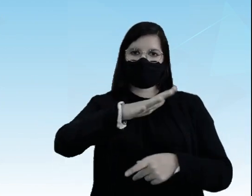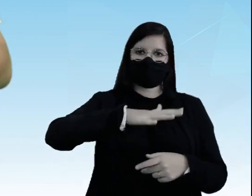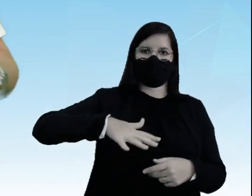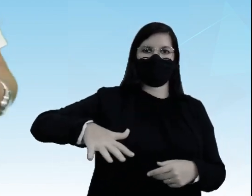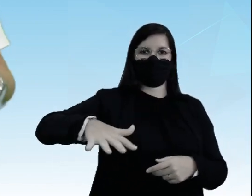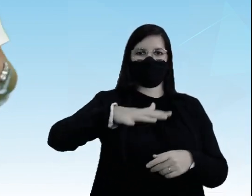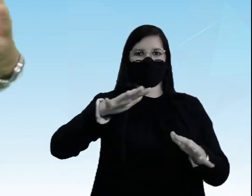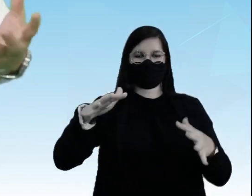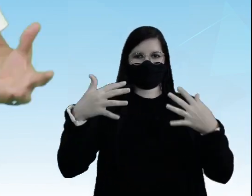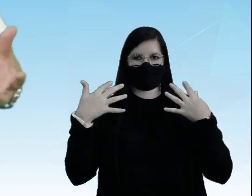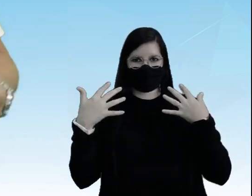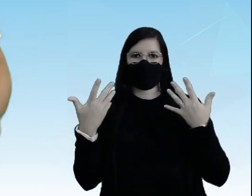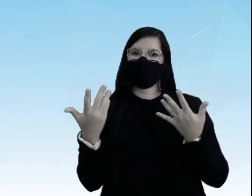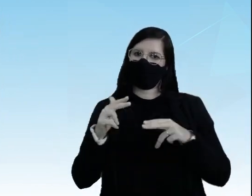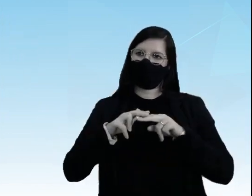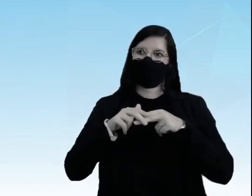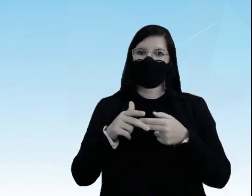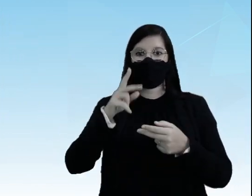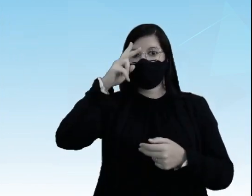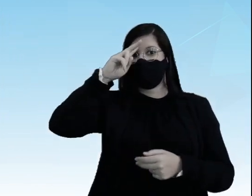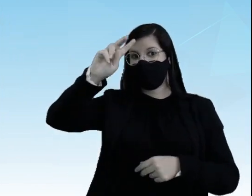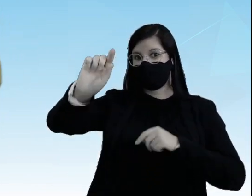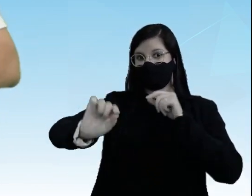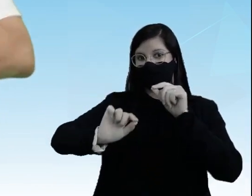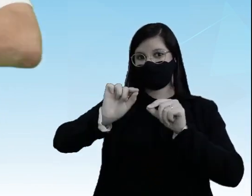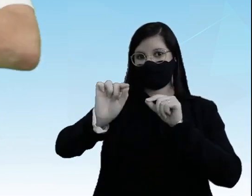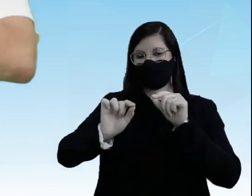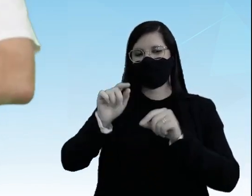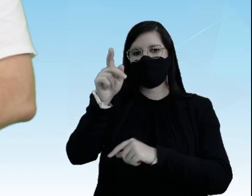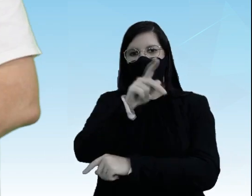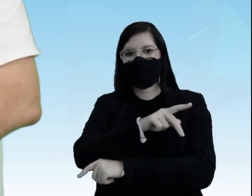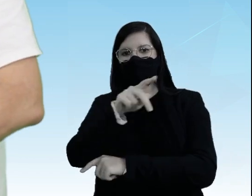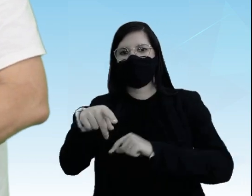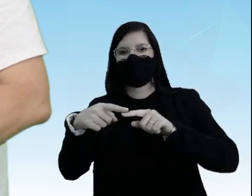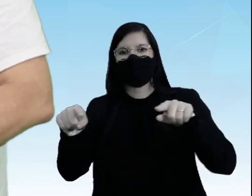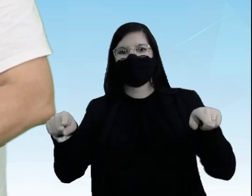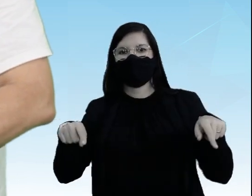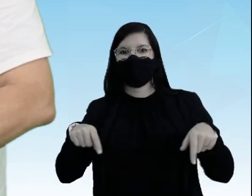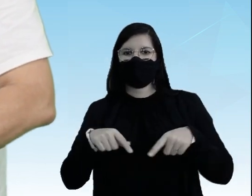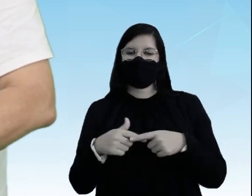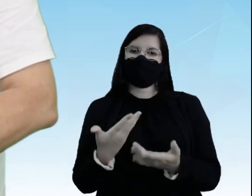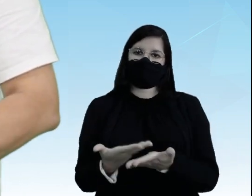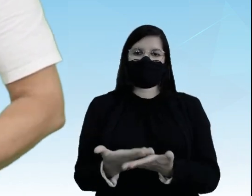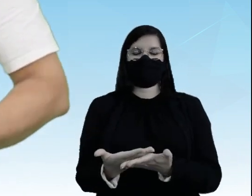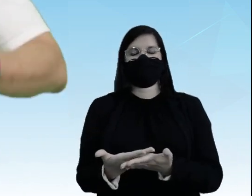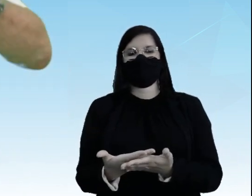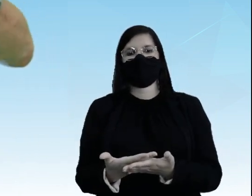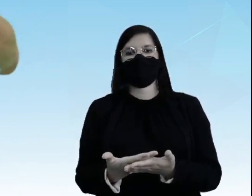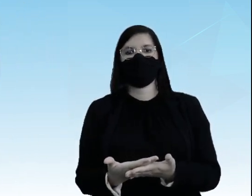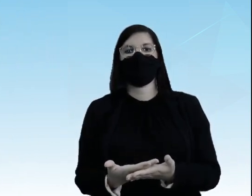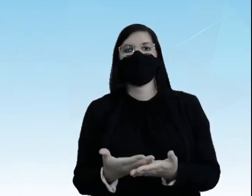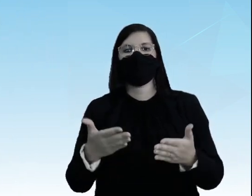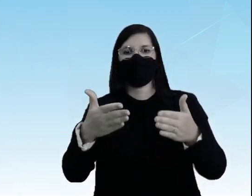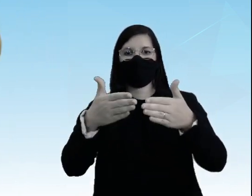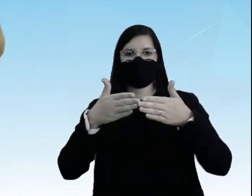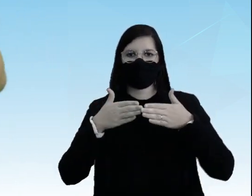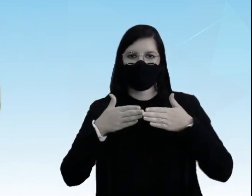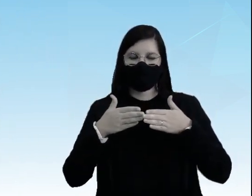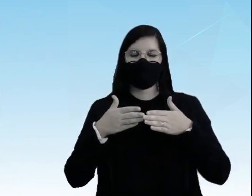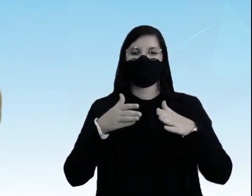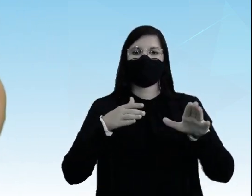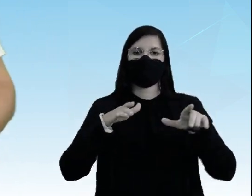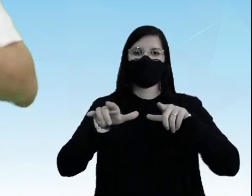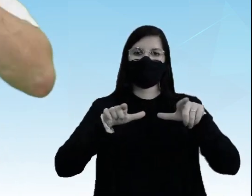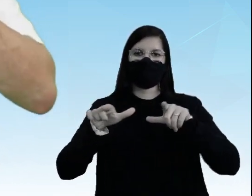público, muitas vezes faz isso. Agora, lembre-se, o professor da sala de aula, certo de vocês, mandar fazer